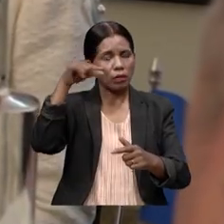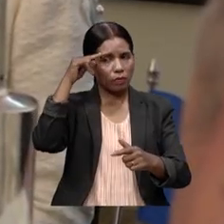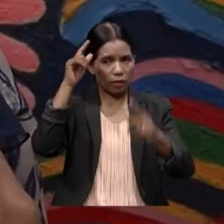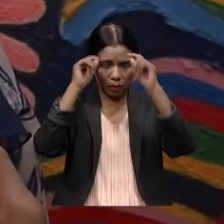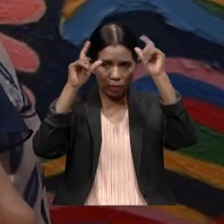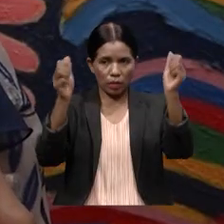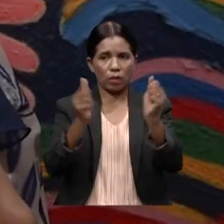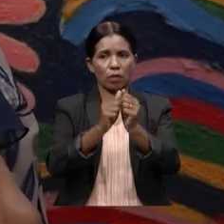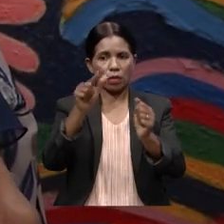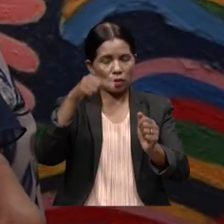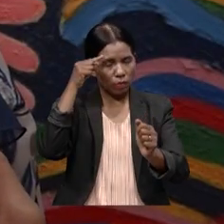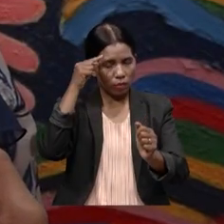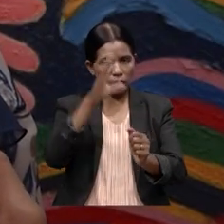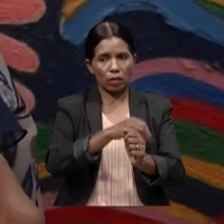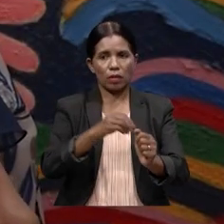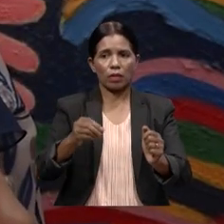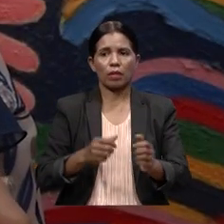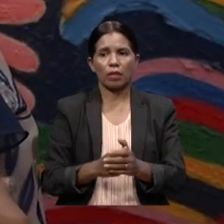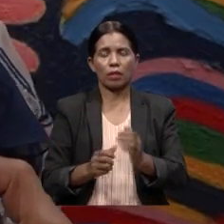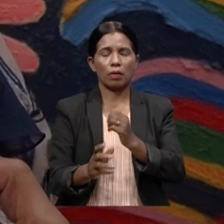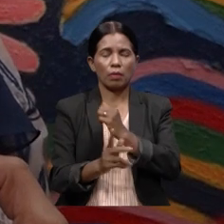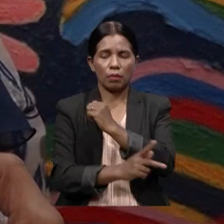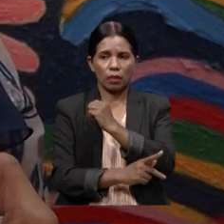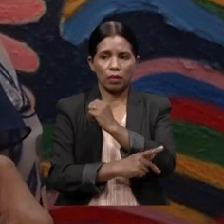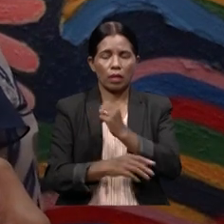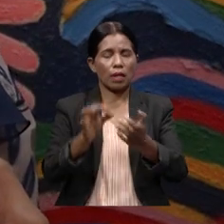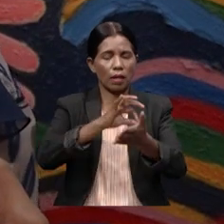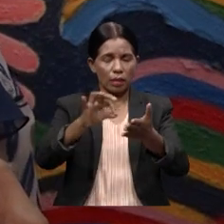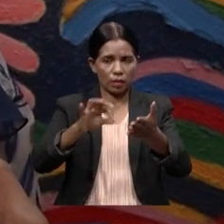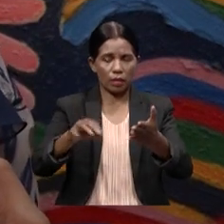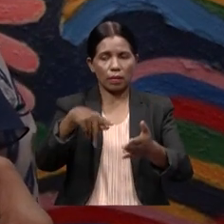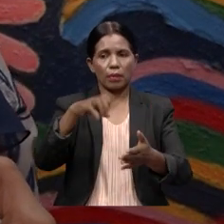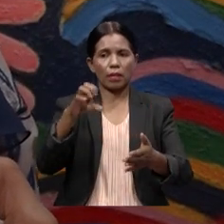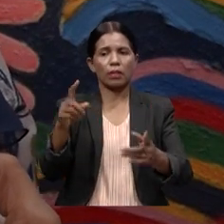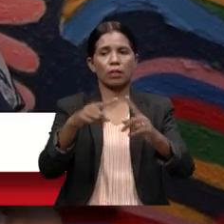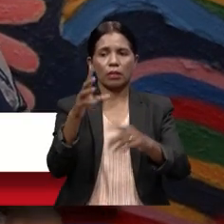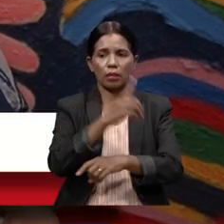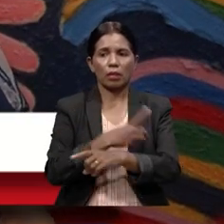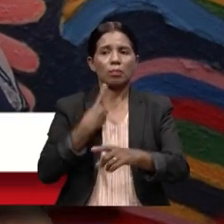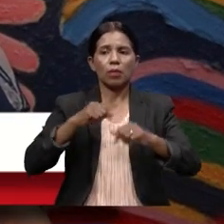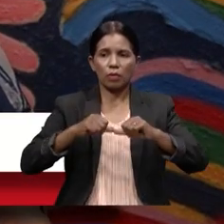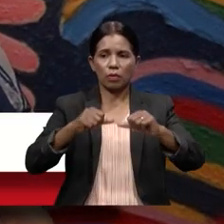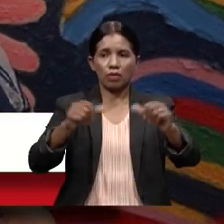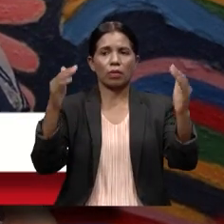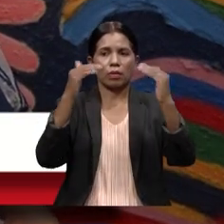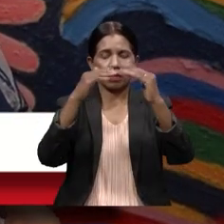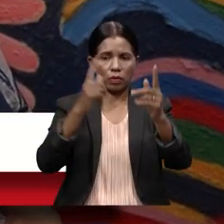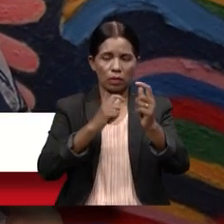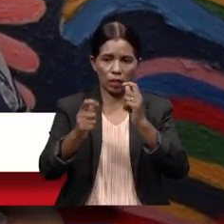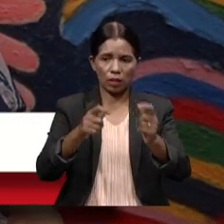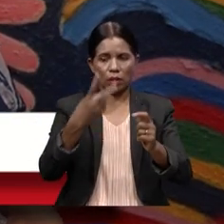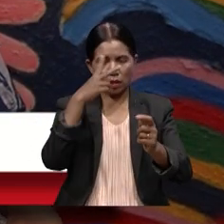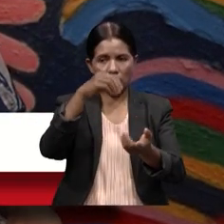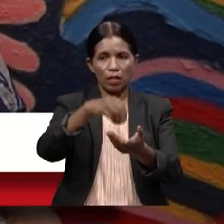ao governo português assinou na operação técnica, hoje a mim continua que era só encontro técnico, a tu garante